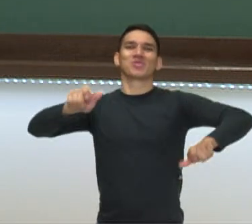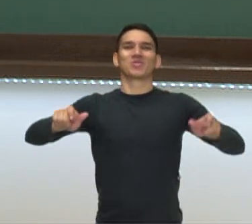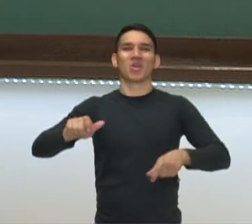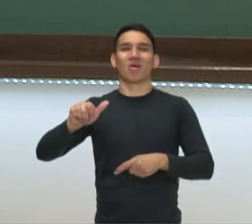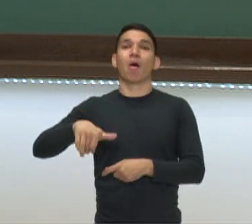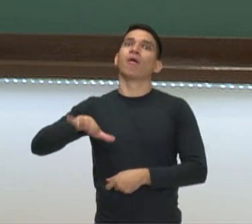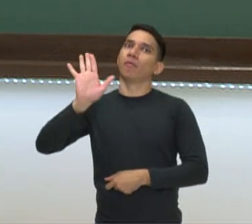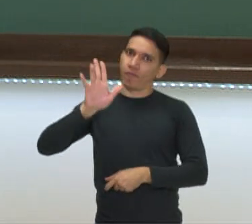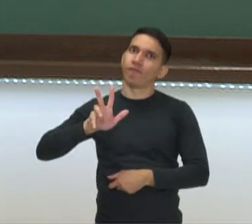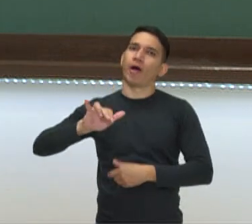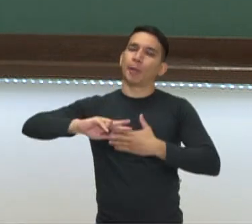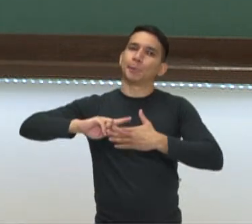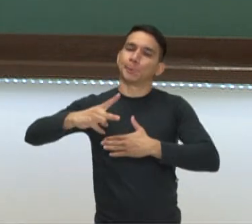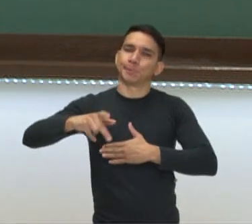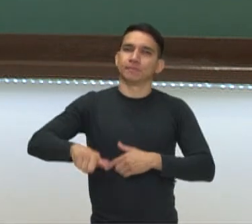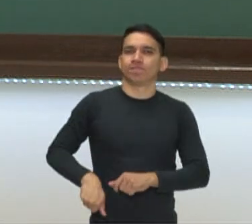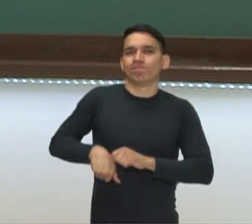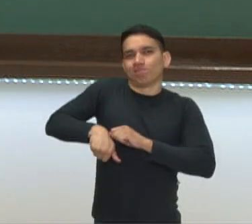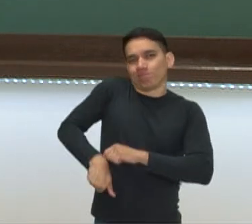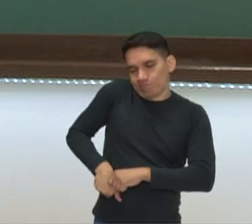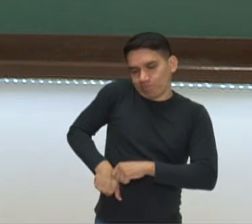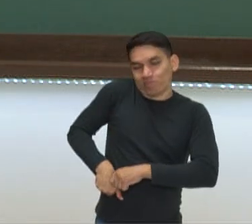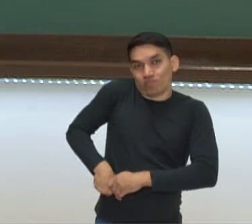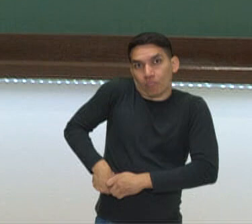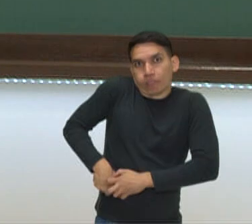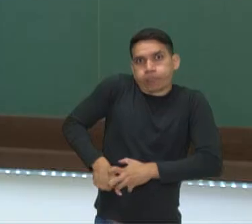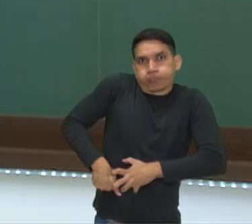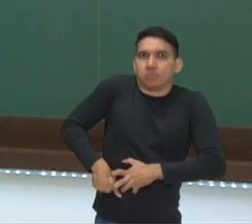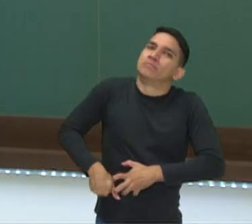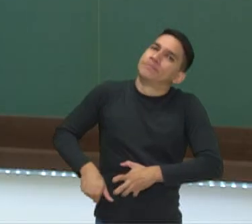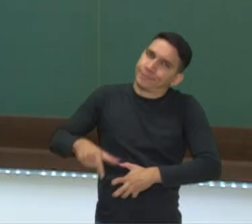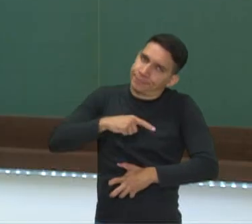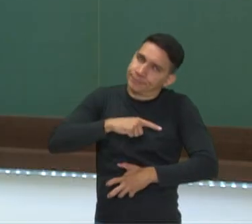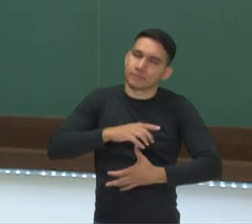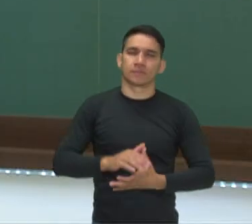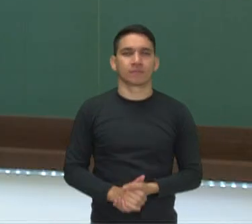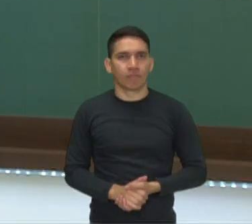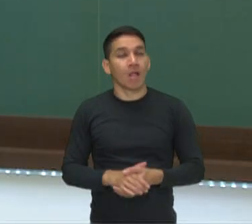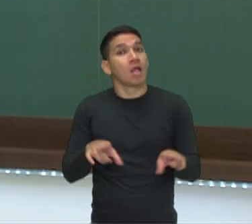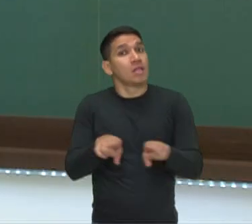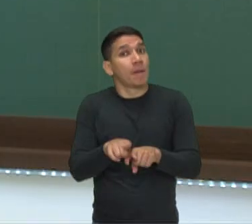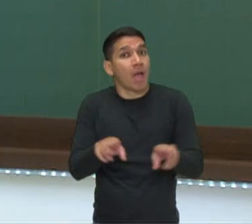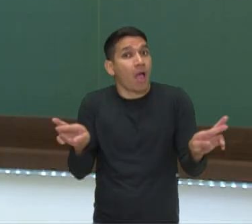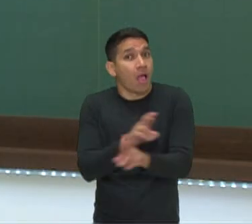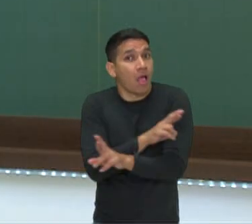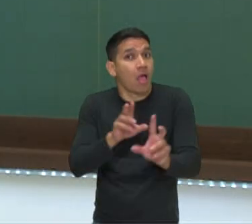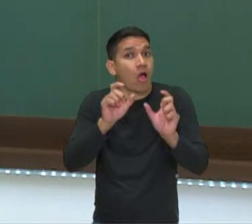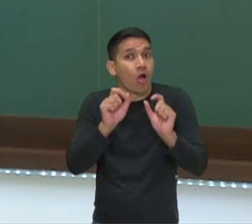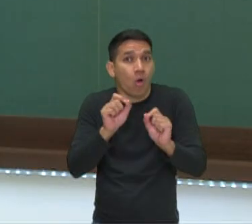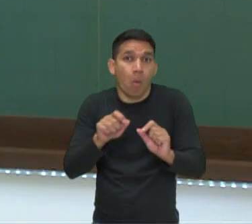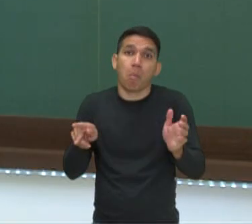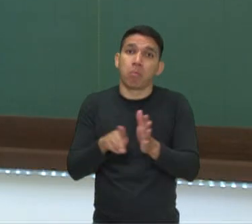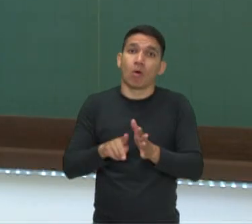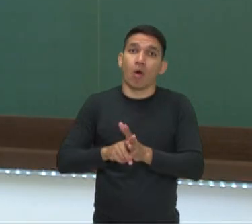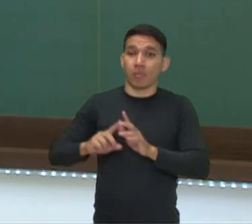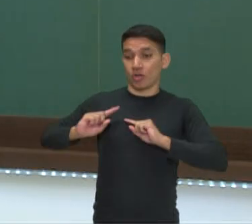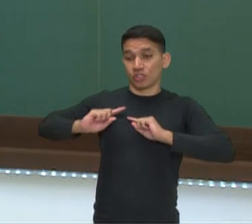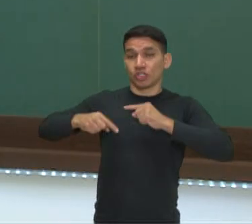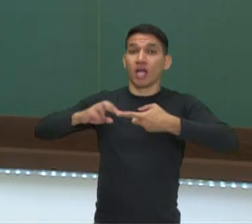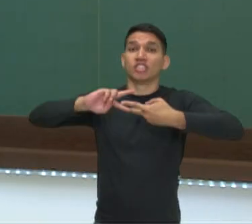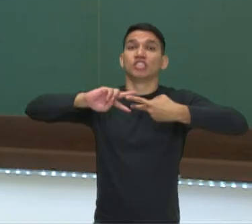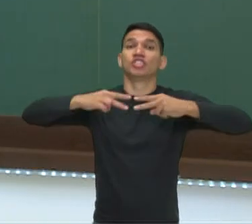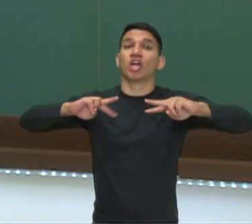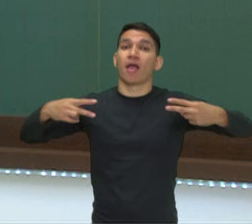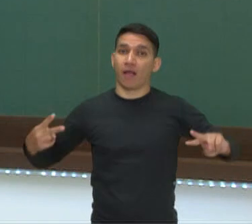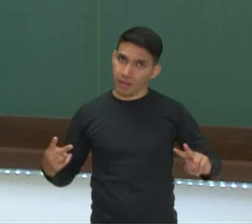de desenvolver esse tipo de problema. Pode também ter relação com fatores genéticos, mas isso